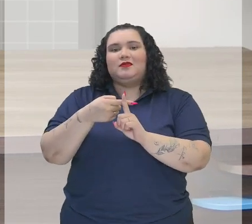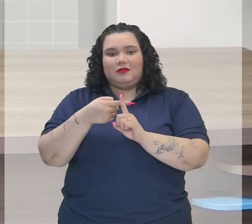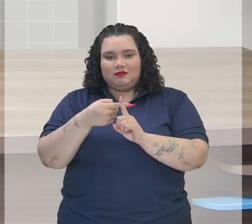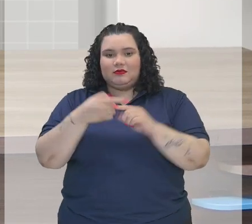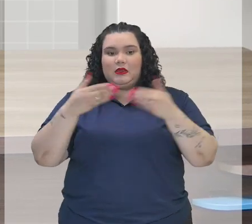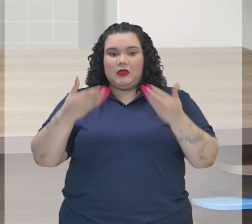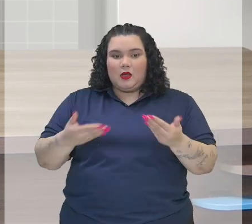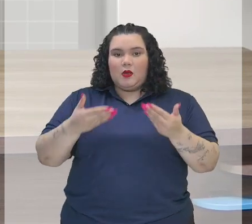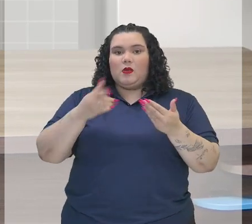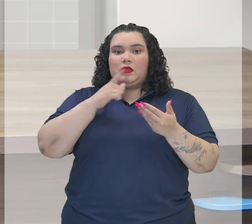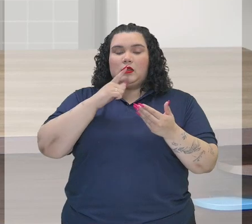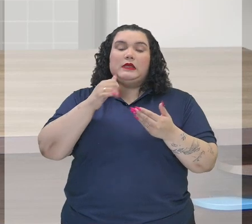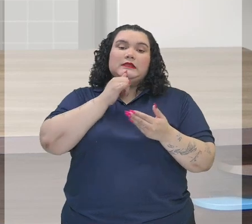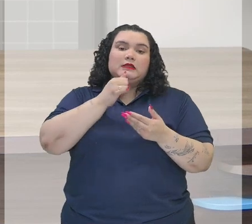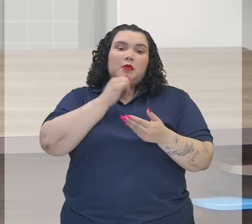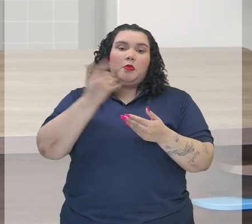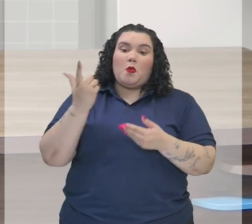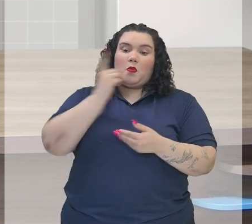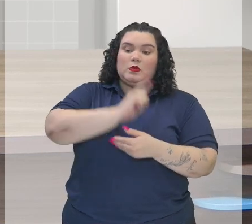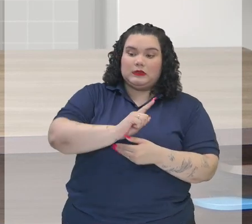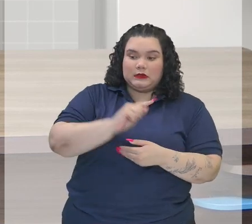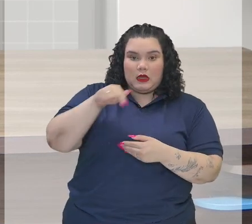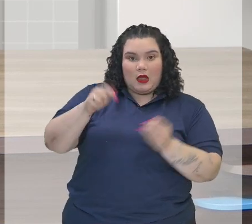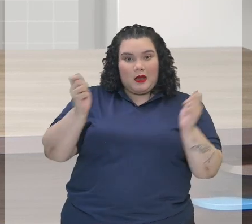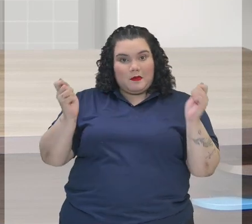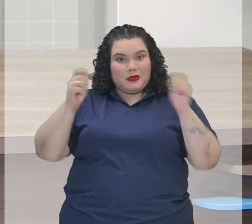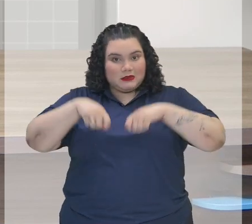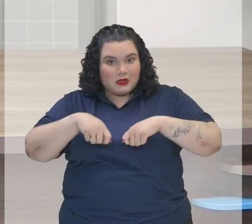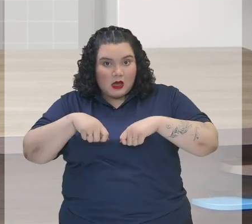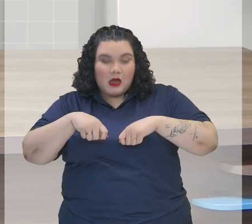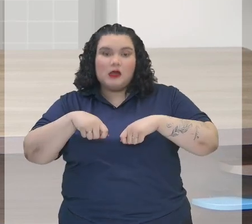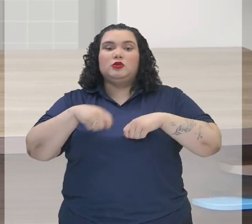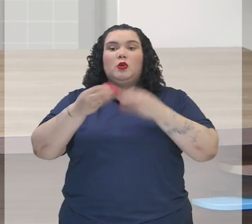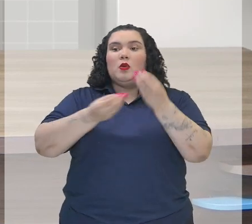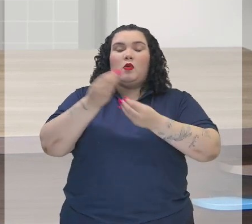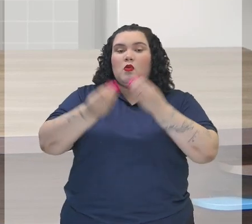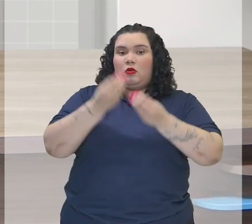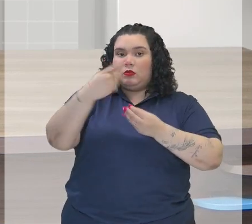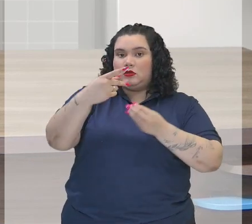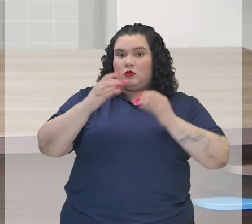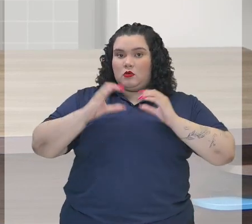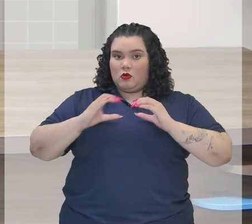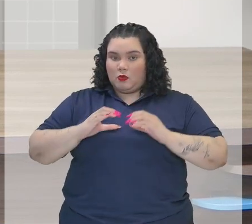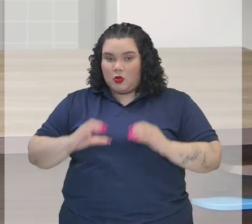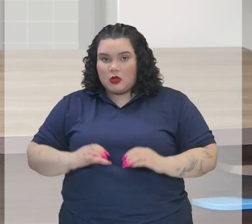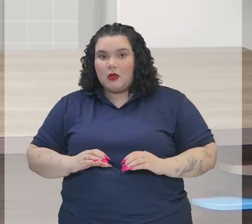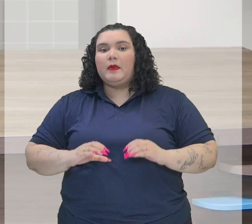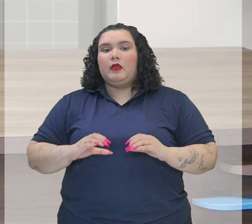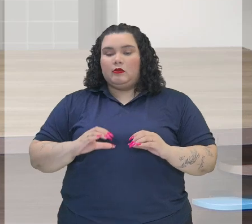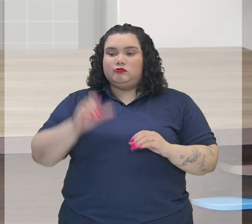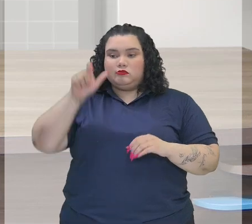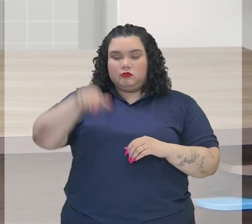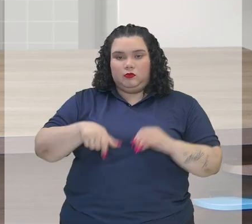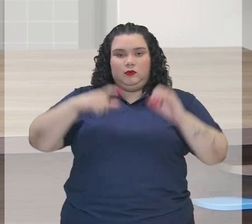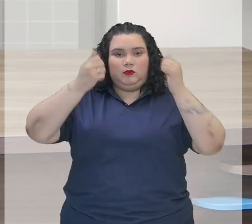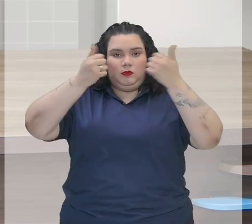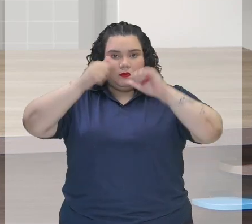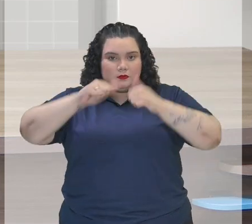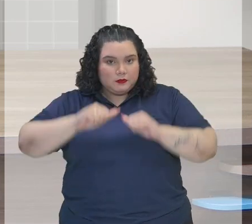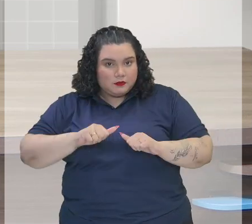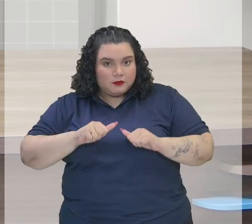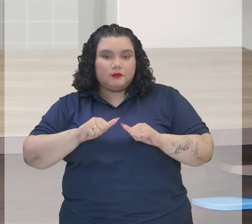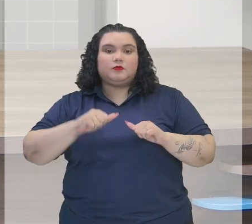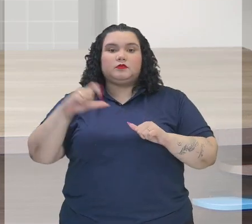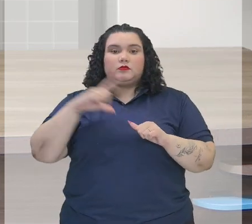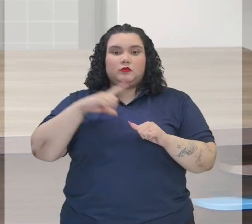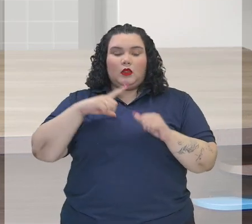consegue chegar nesse nível, né, nessa habilidade de prever que o seu comportamento foi analisado e visto